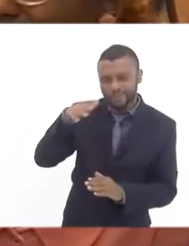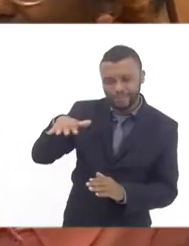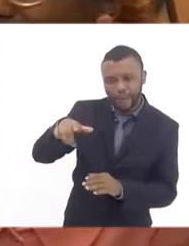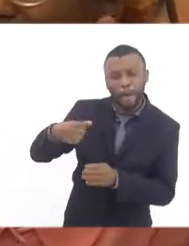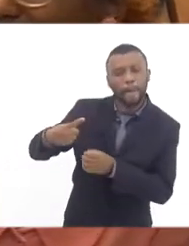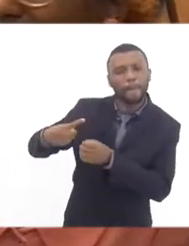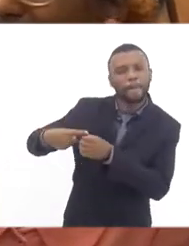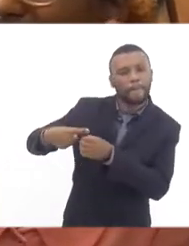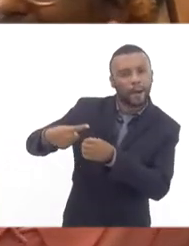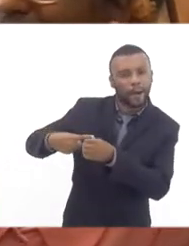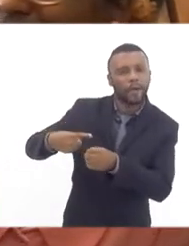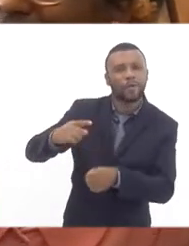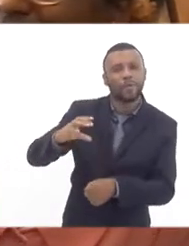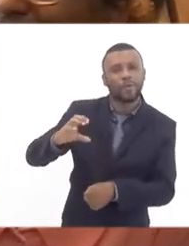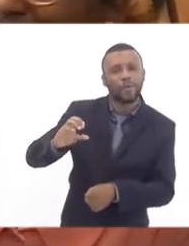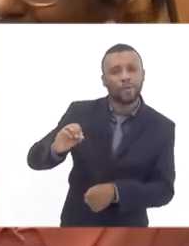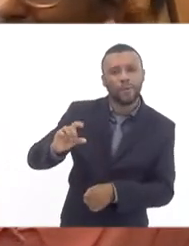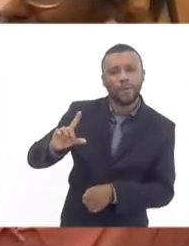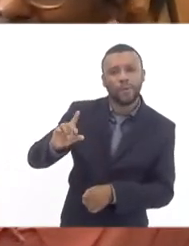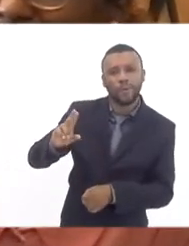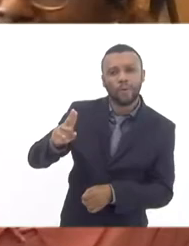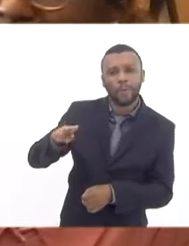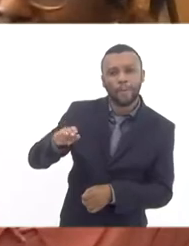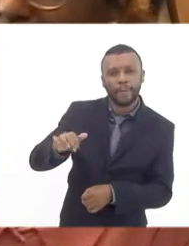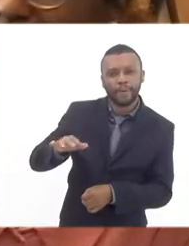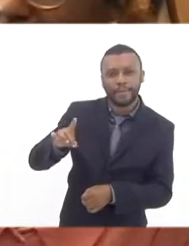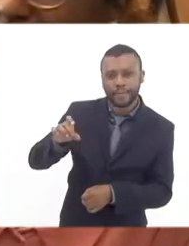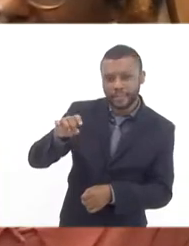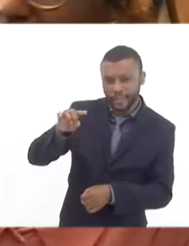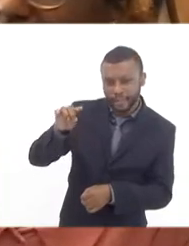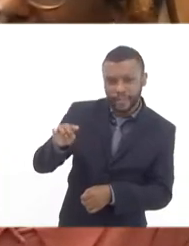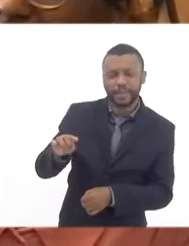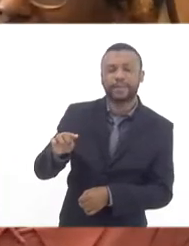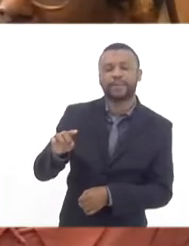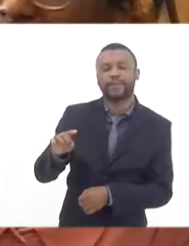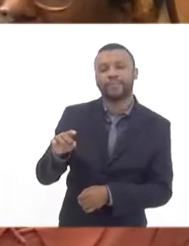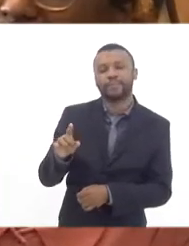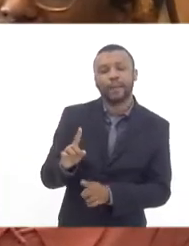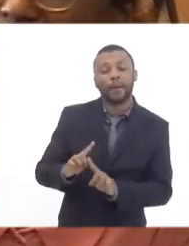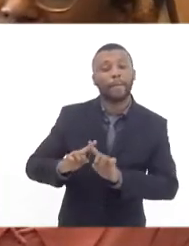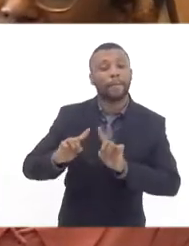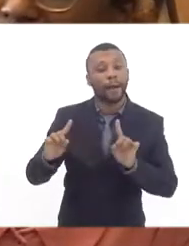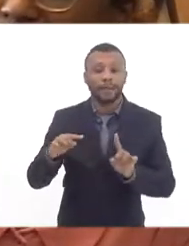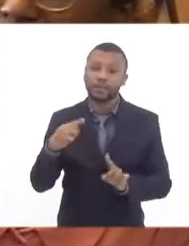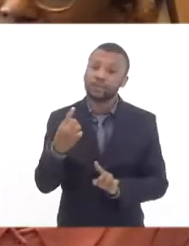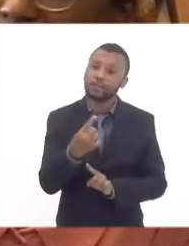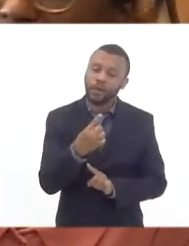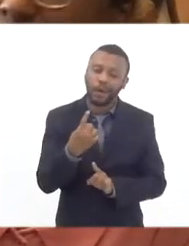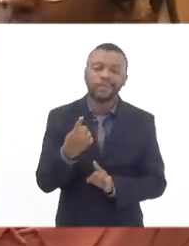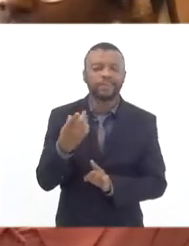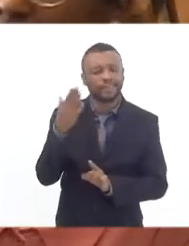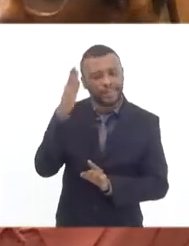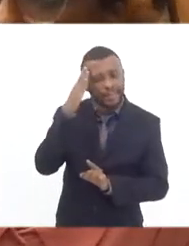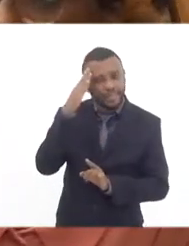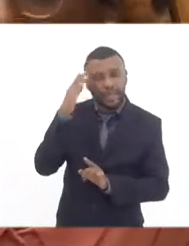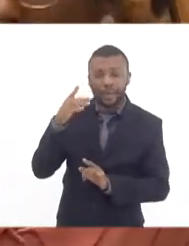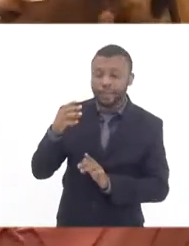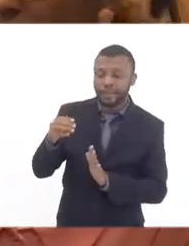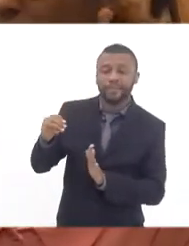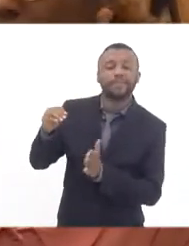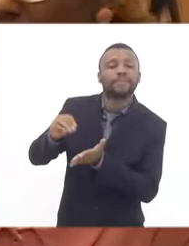O Diego comentou que não haveriam outros, mas a gente é muito carente, como todos